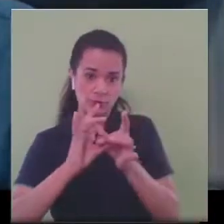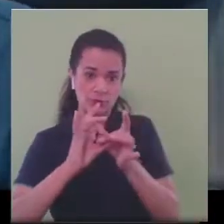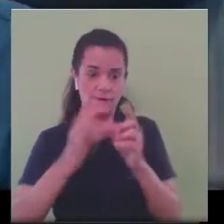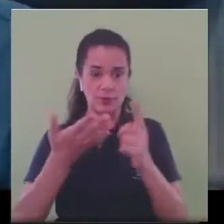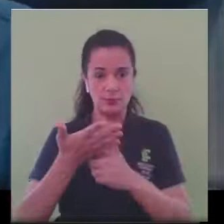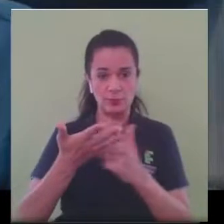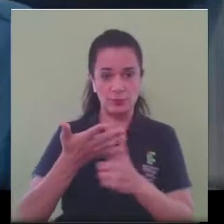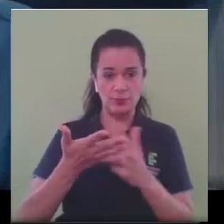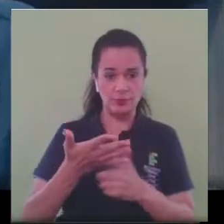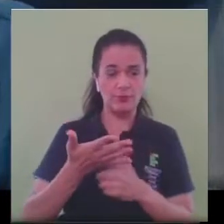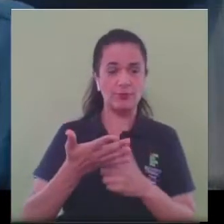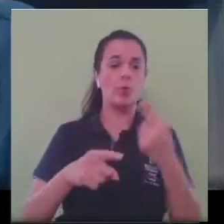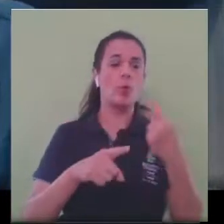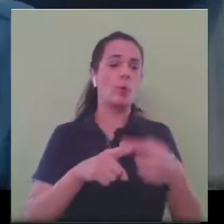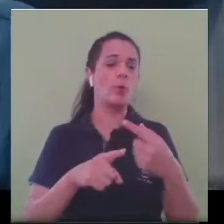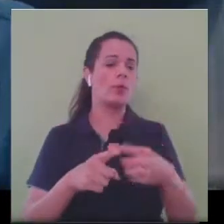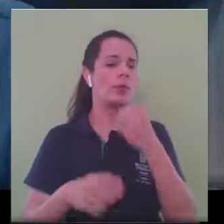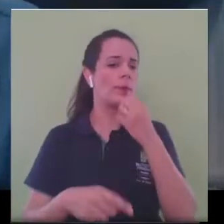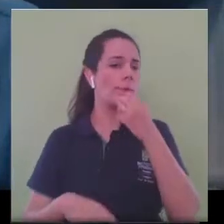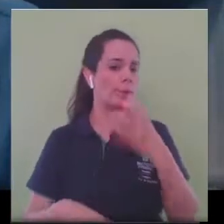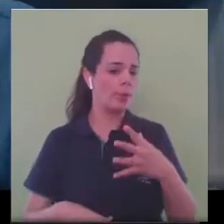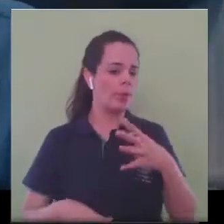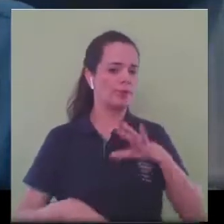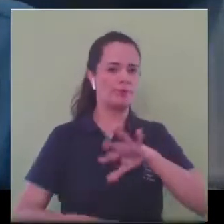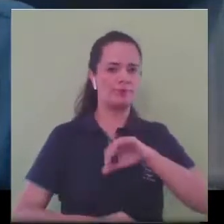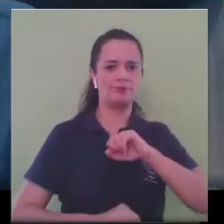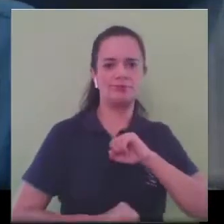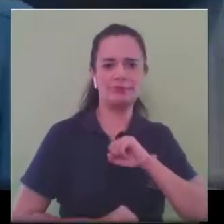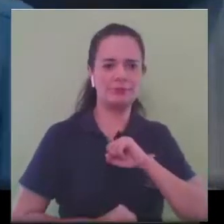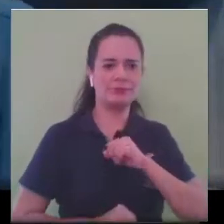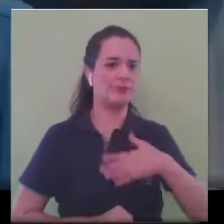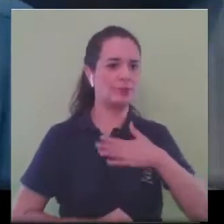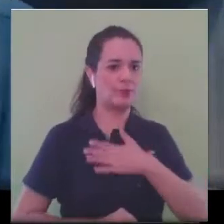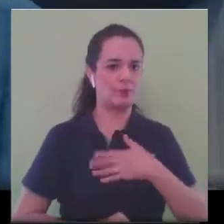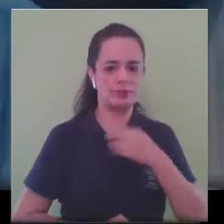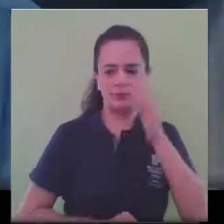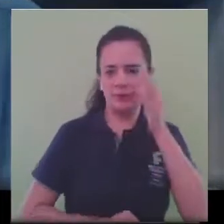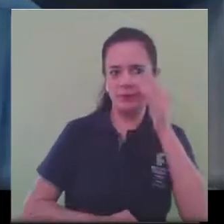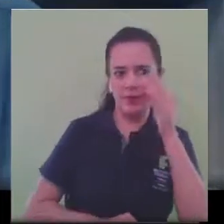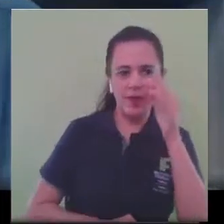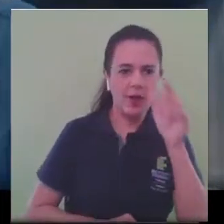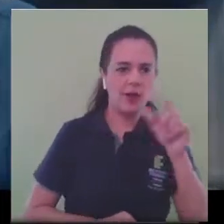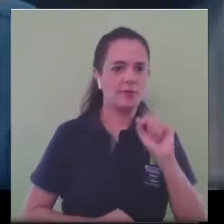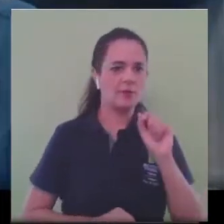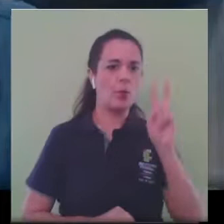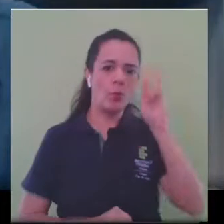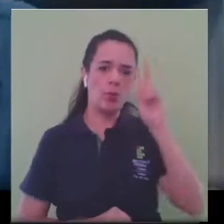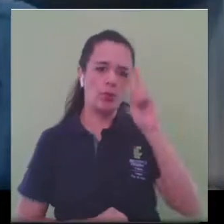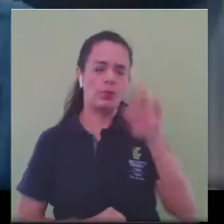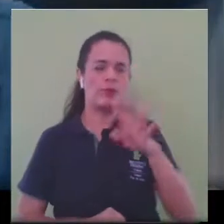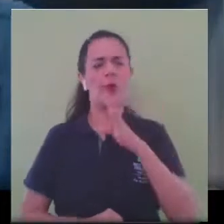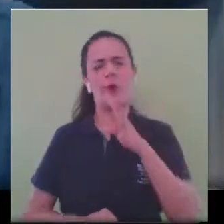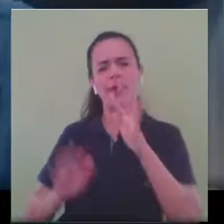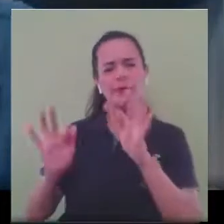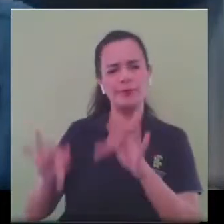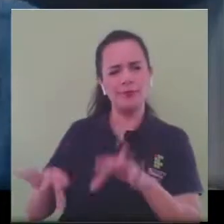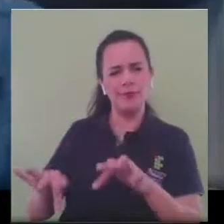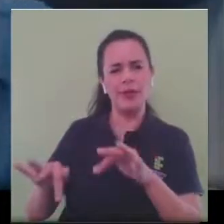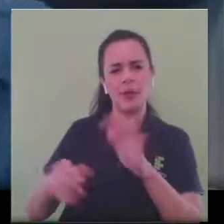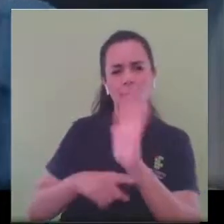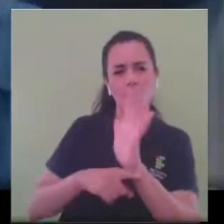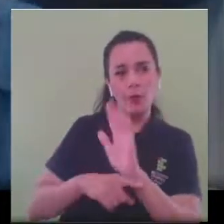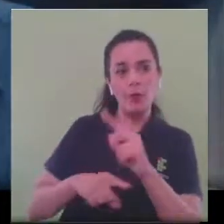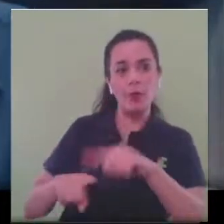atrai o gosto pela leitura. Você se interessa por uma história, mesmo que você já saiba o final da história, você vai ler o livro e